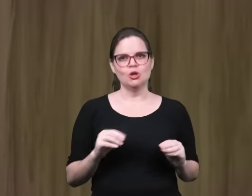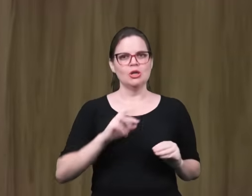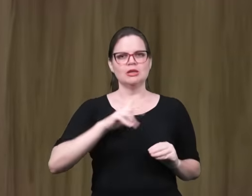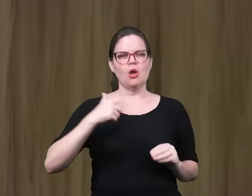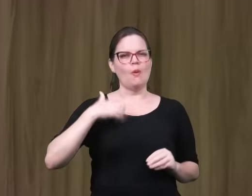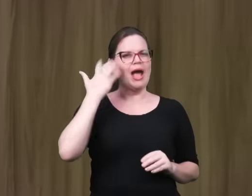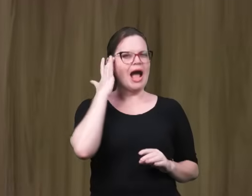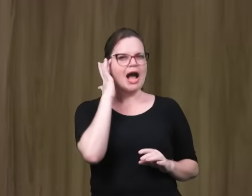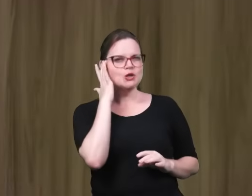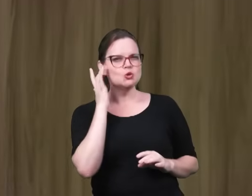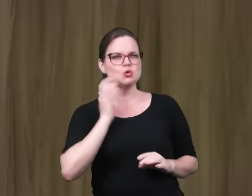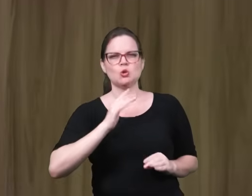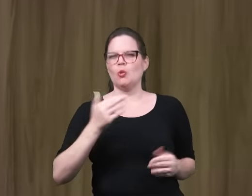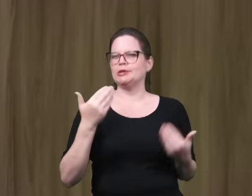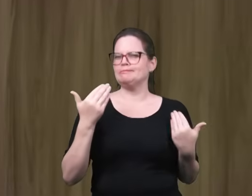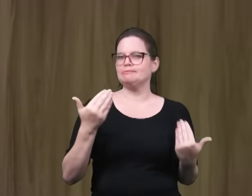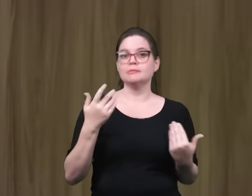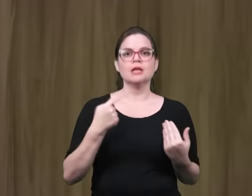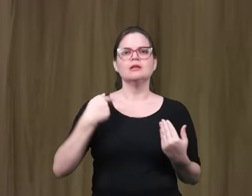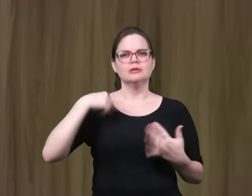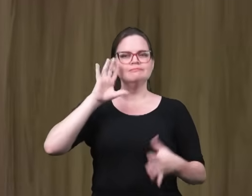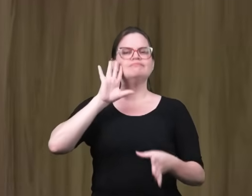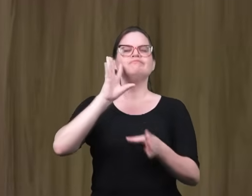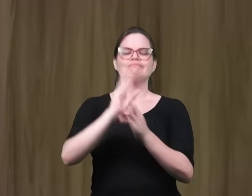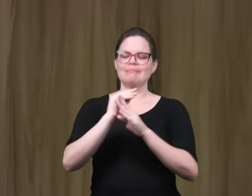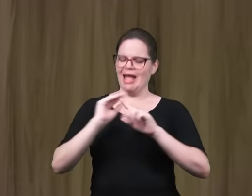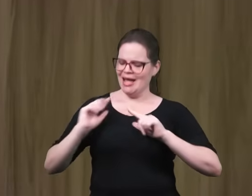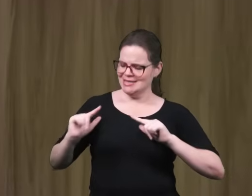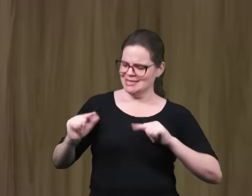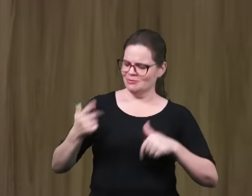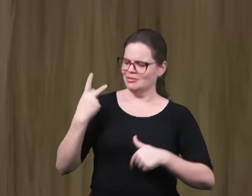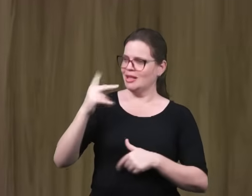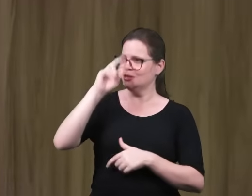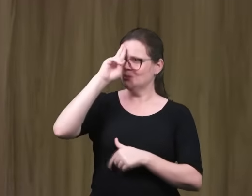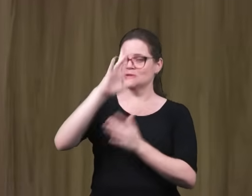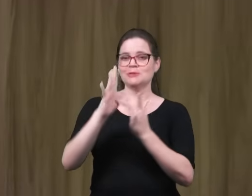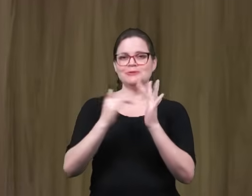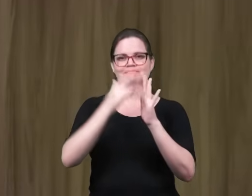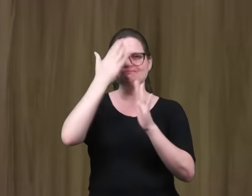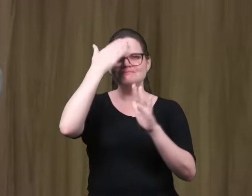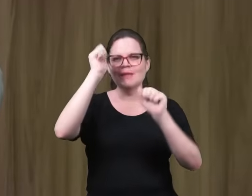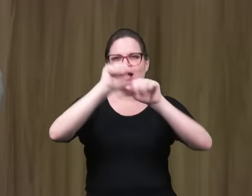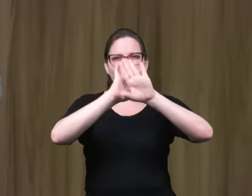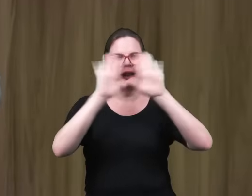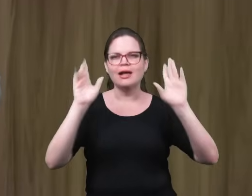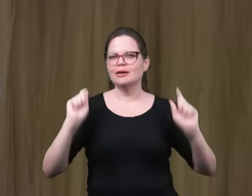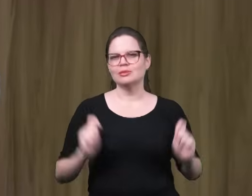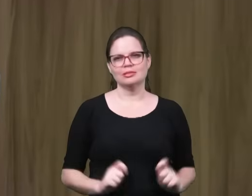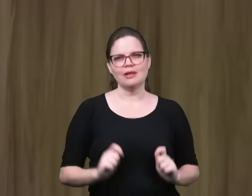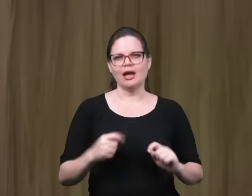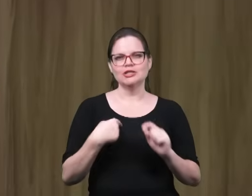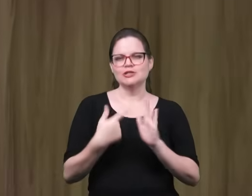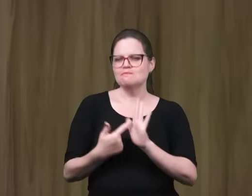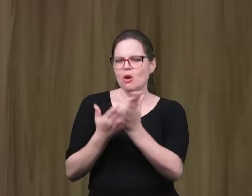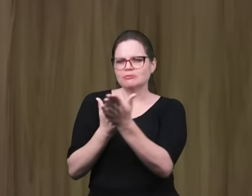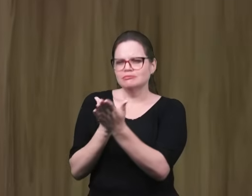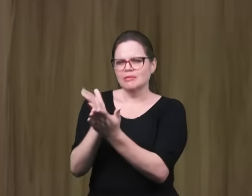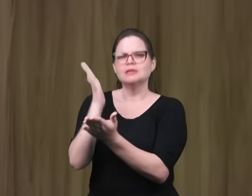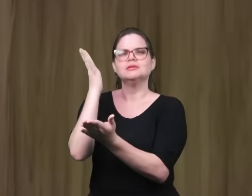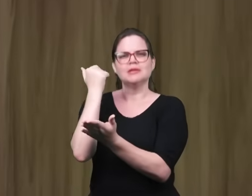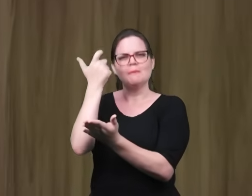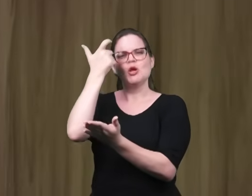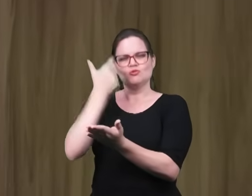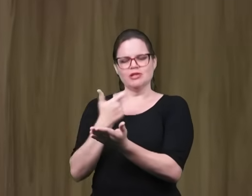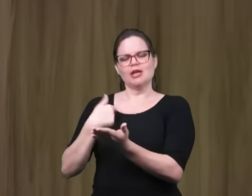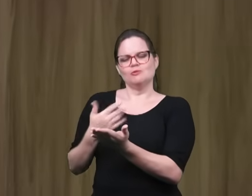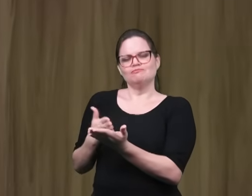mas ele enxerga a operação de Jesus na vida dele. Está aclarado para ele o caminho, ele sabe que está andando no